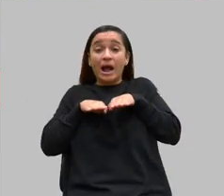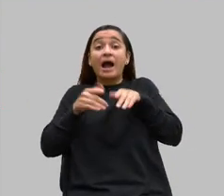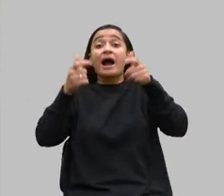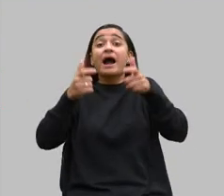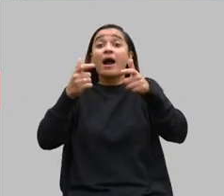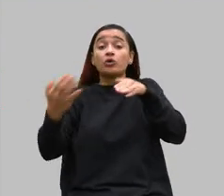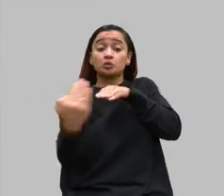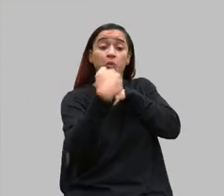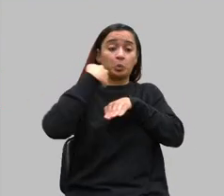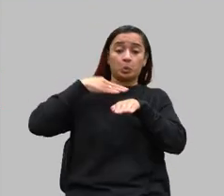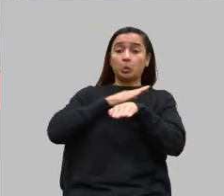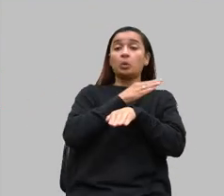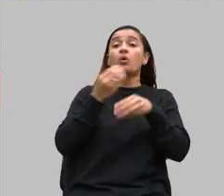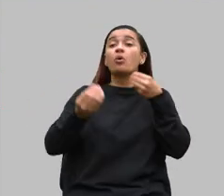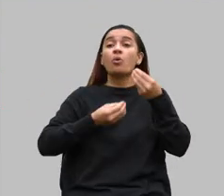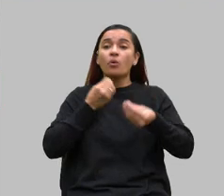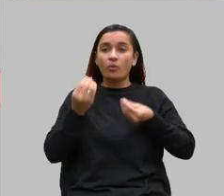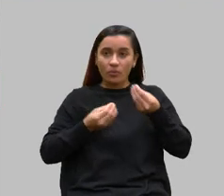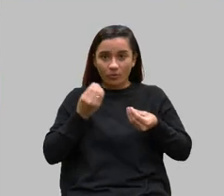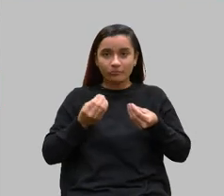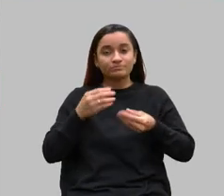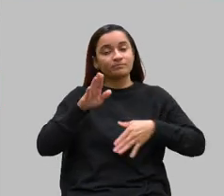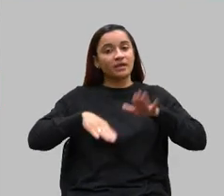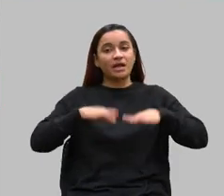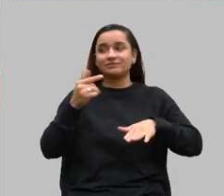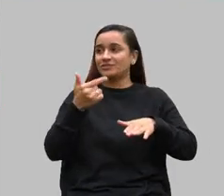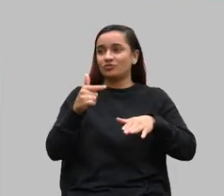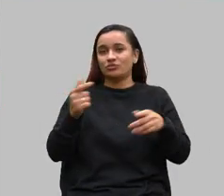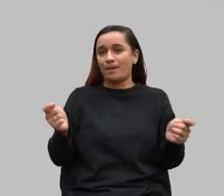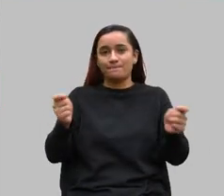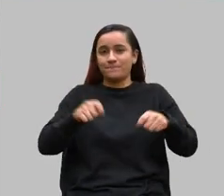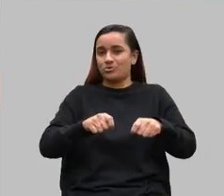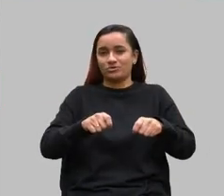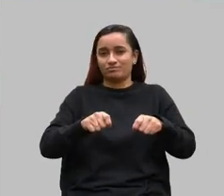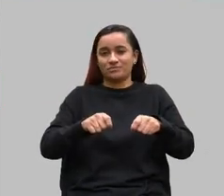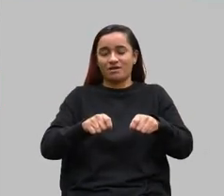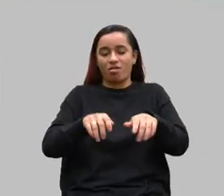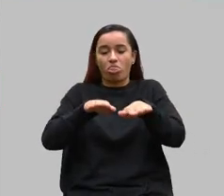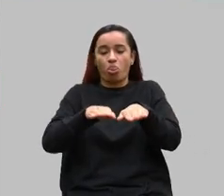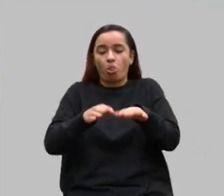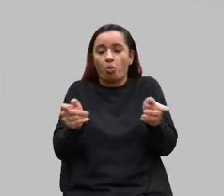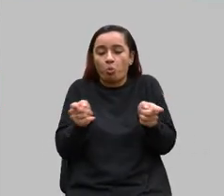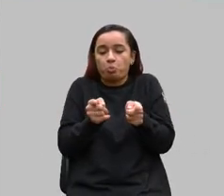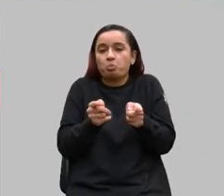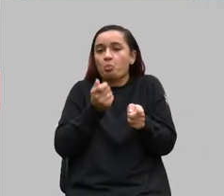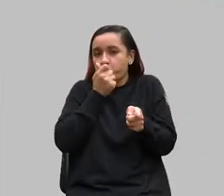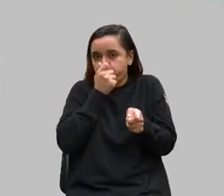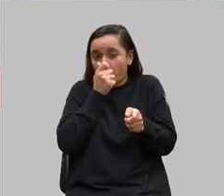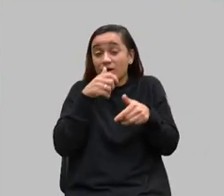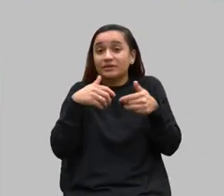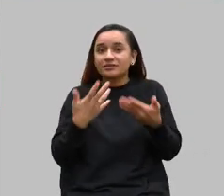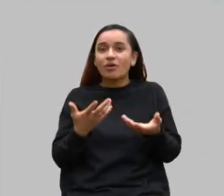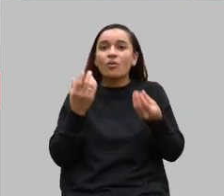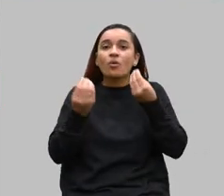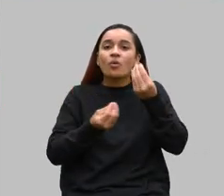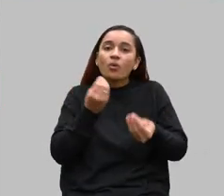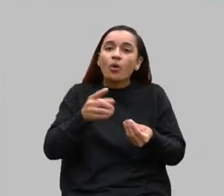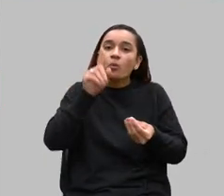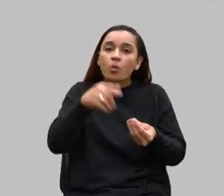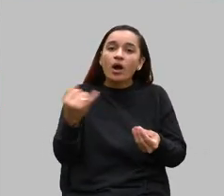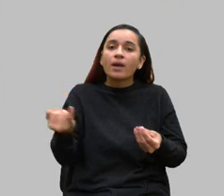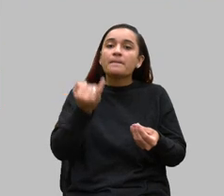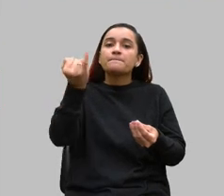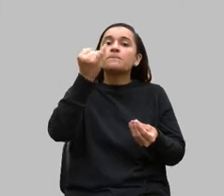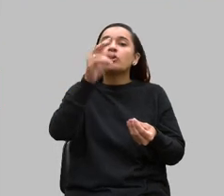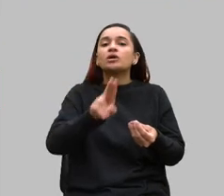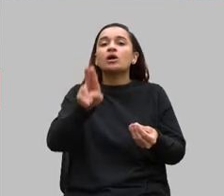ultrapassar não há possibilidade então a importância da ferrovia pro norte de Minas